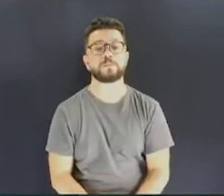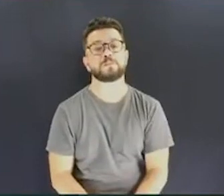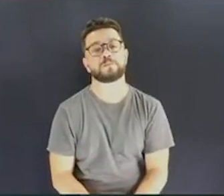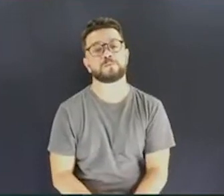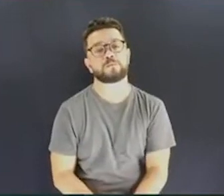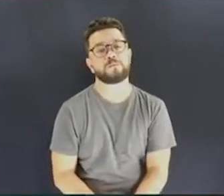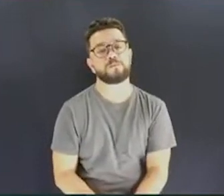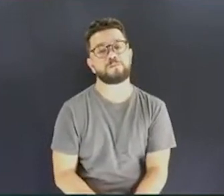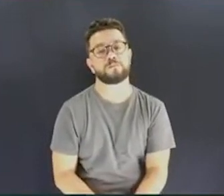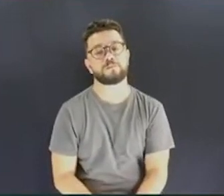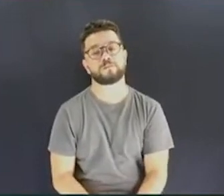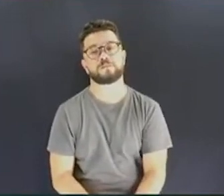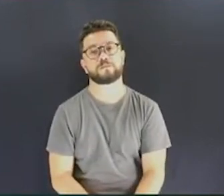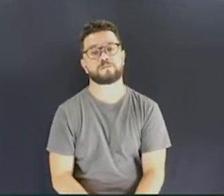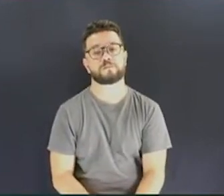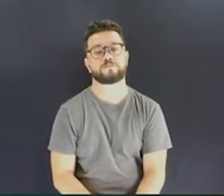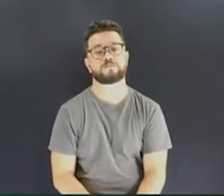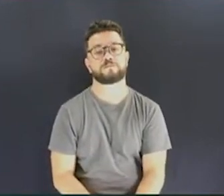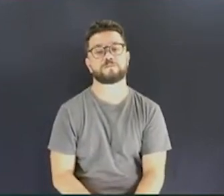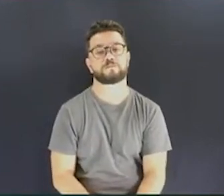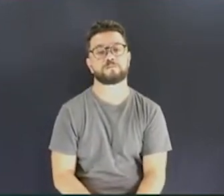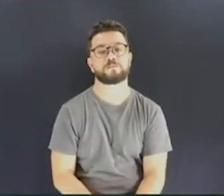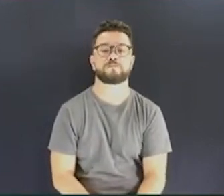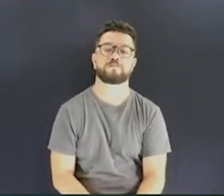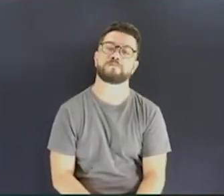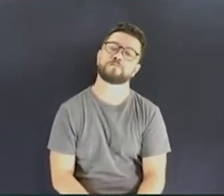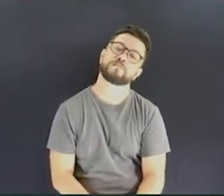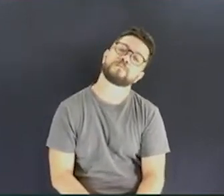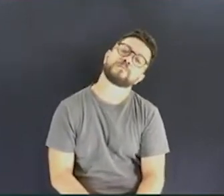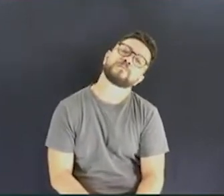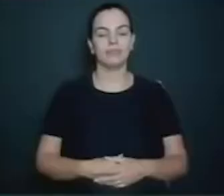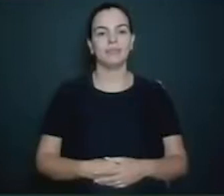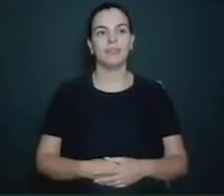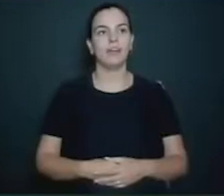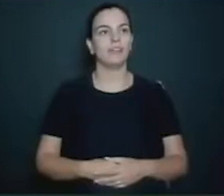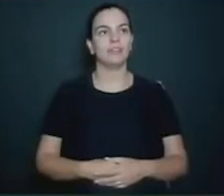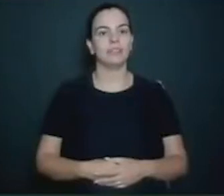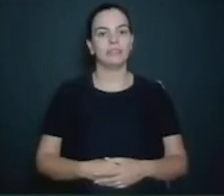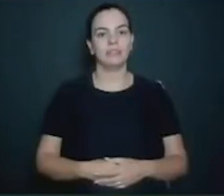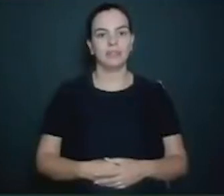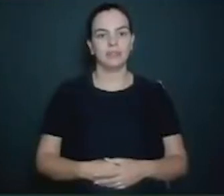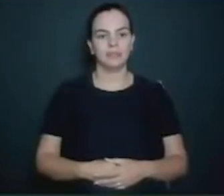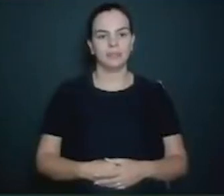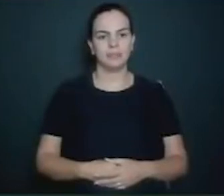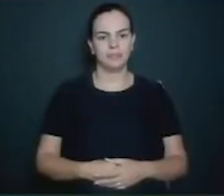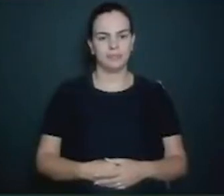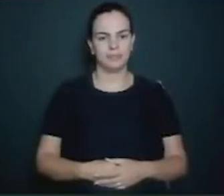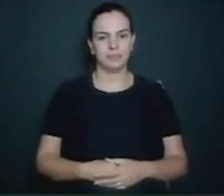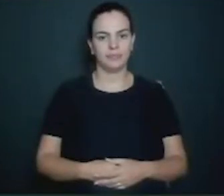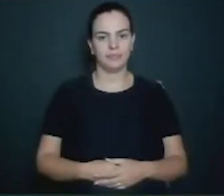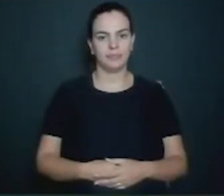254% de investimentos na saúde, a estrutura física, que inclui aqui hospitais, farmácias, laboratórios, UPAs, unidades de base, etc.,